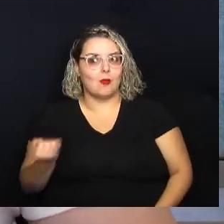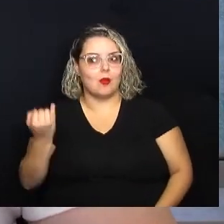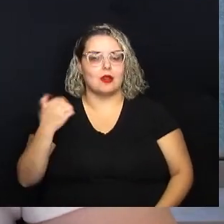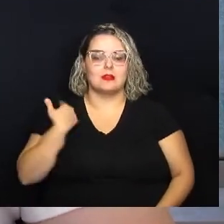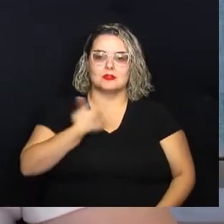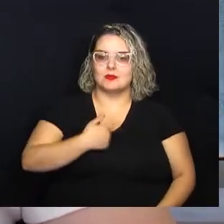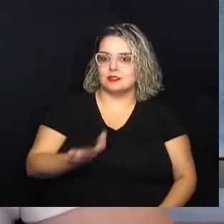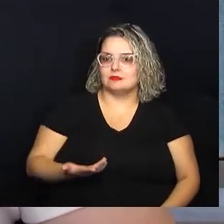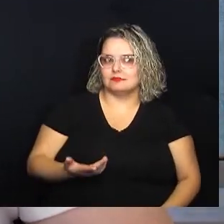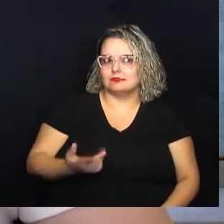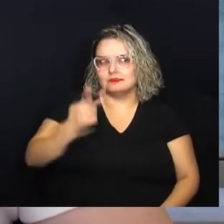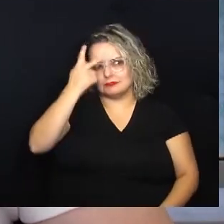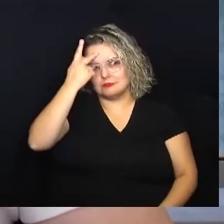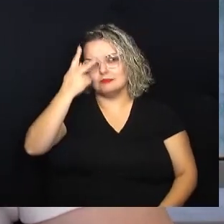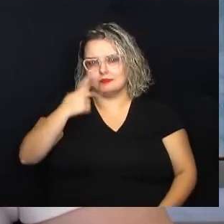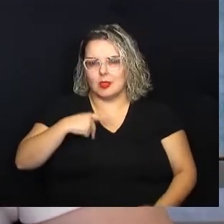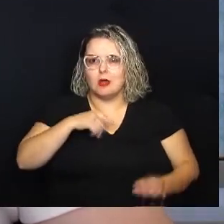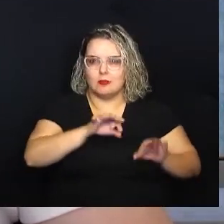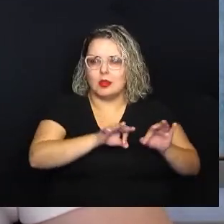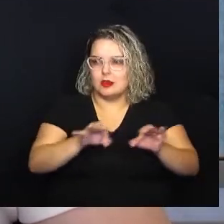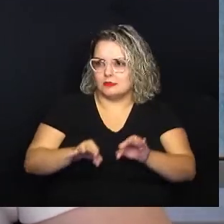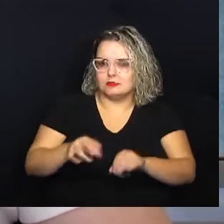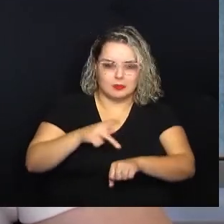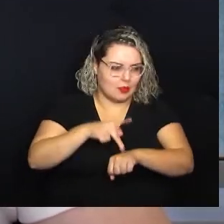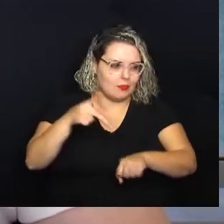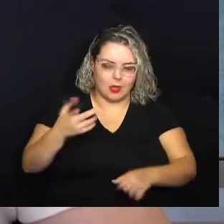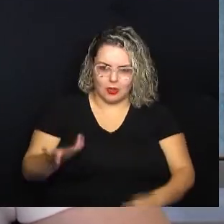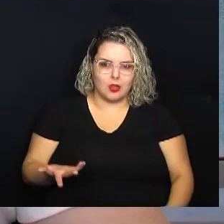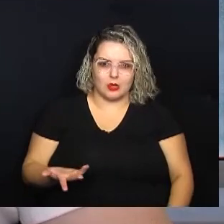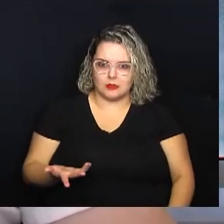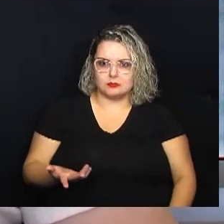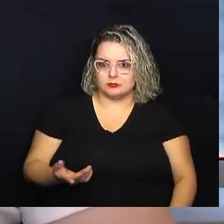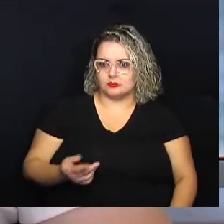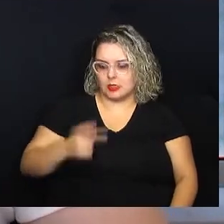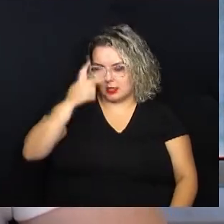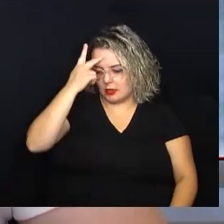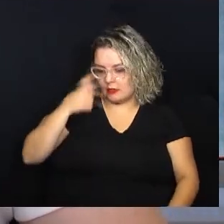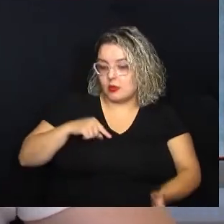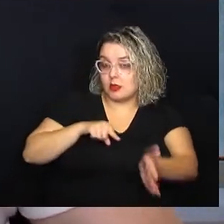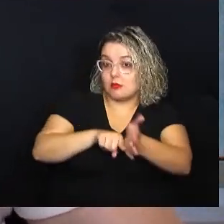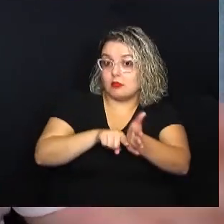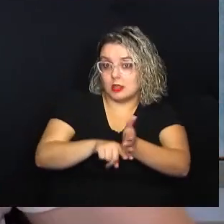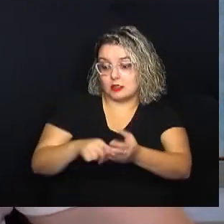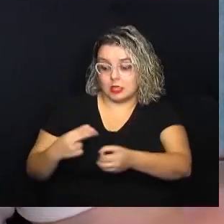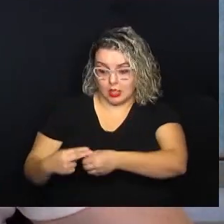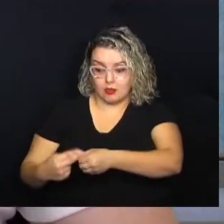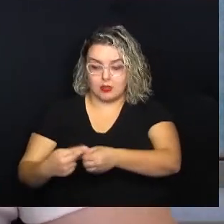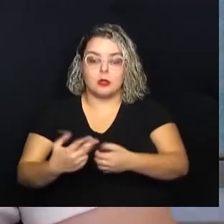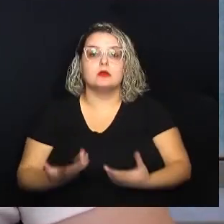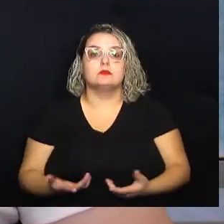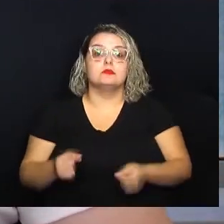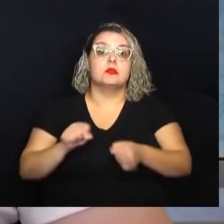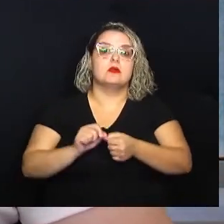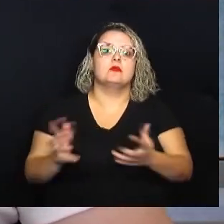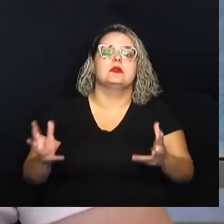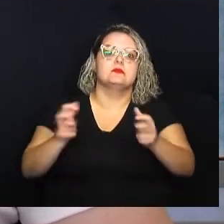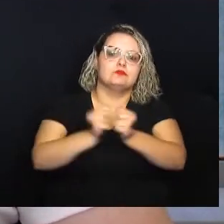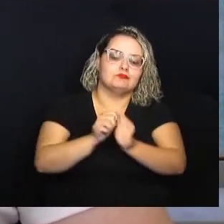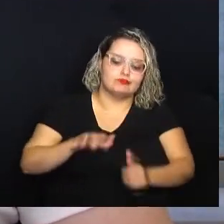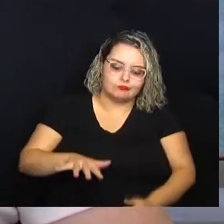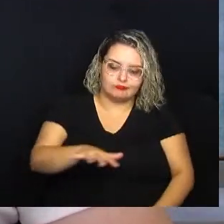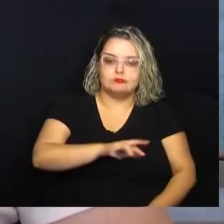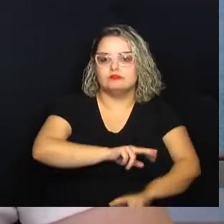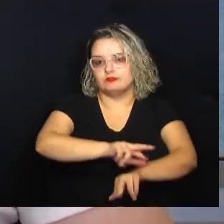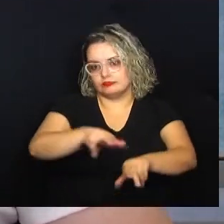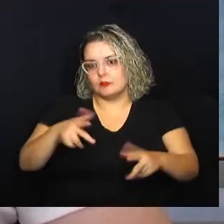mais. Então isso foi muito, muito, muito importante para a gente. Acho que para o próprio programa de pós-graduação, para a própria pesquisa aqui na